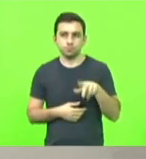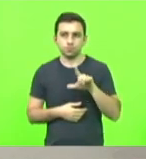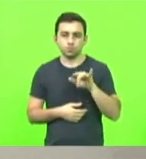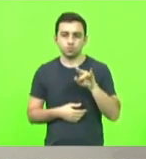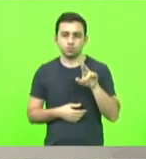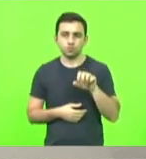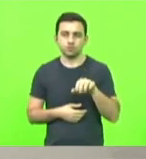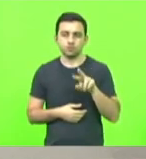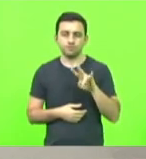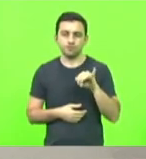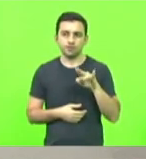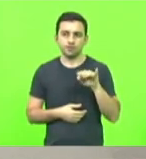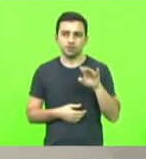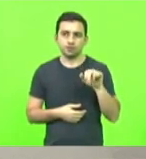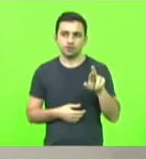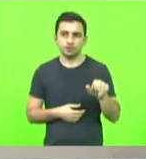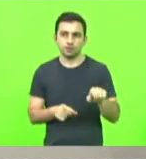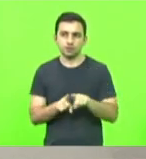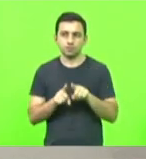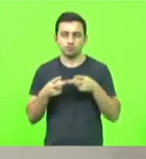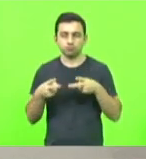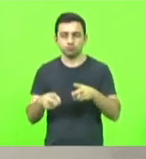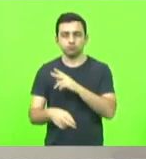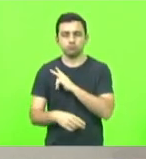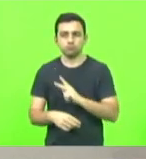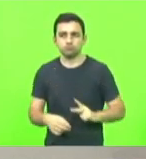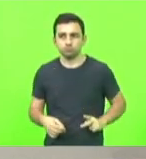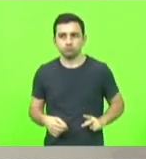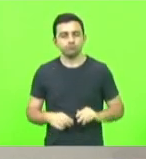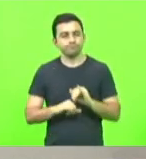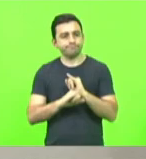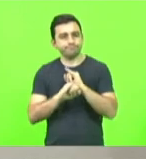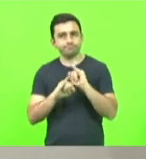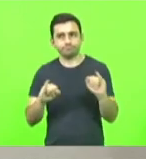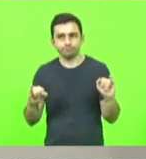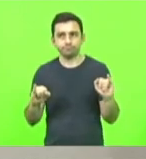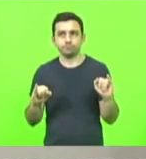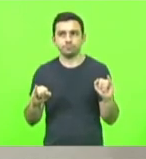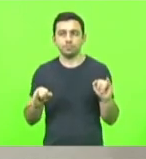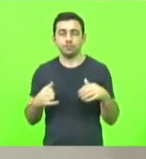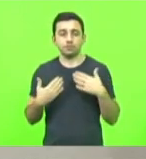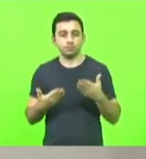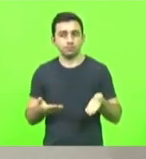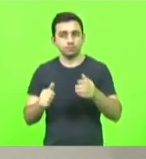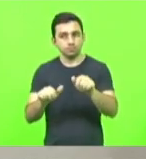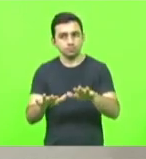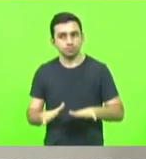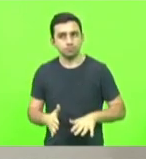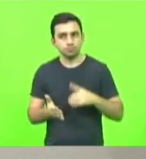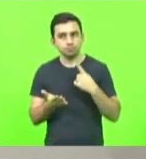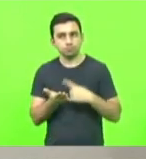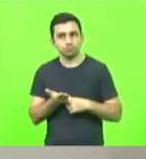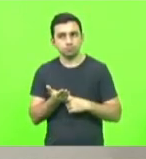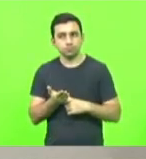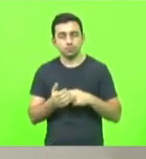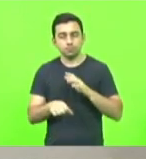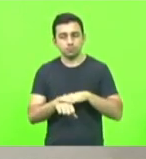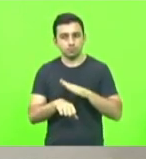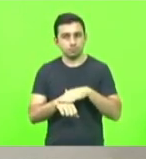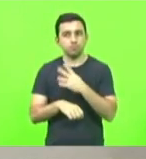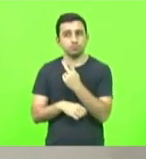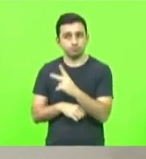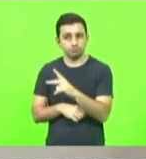Carlos Vieira. Ato contínuo, a senhora presidente deu conhecimento ao plenário de que a sessão foi convocada por sua